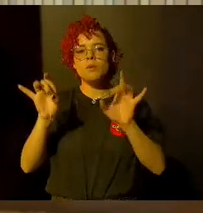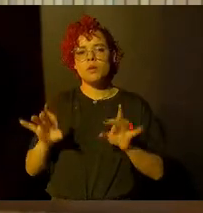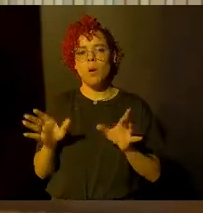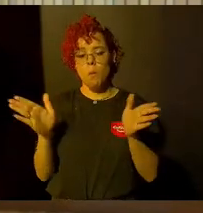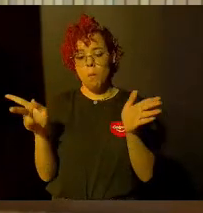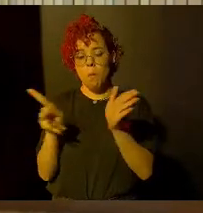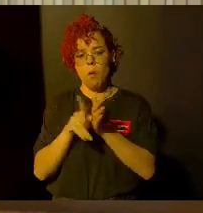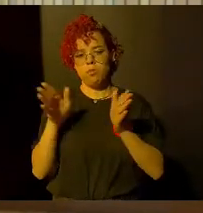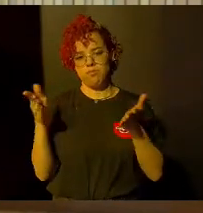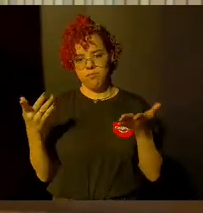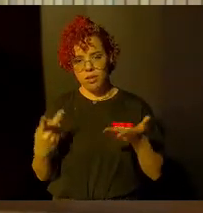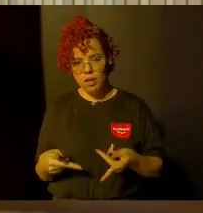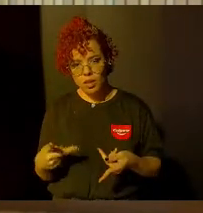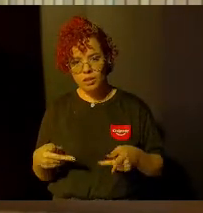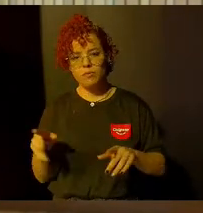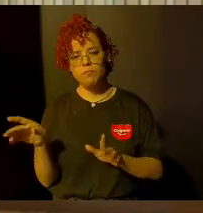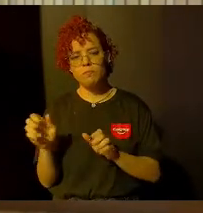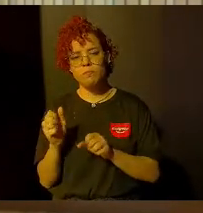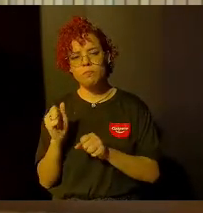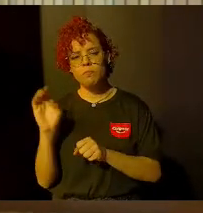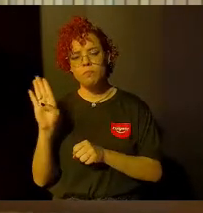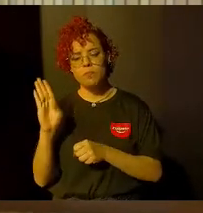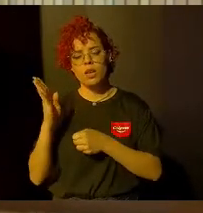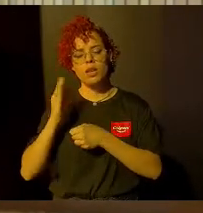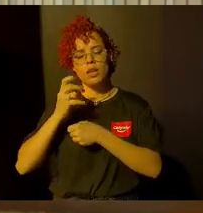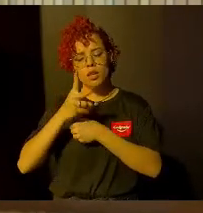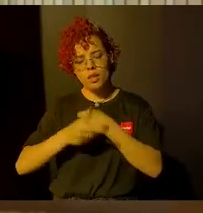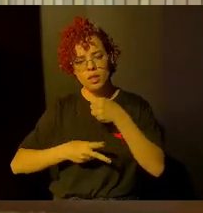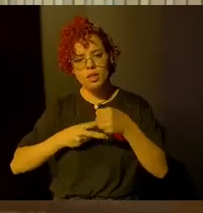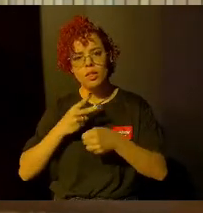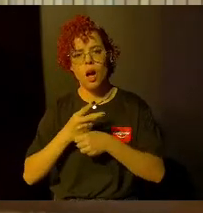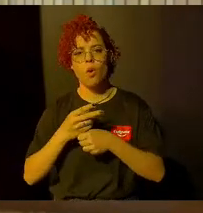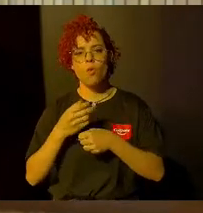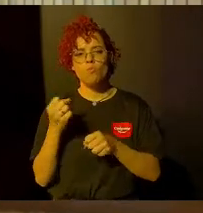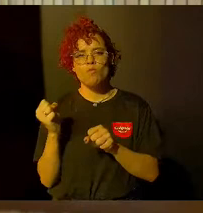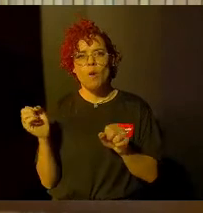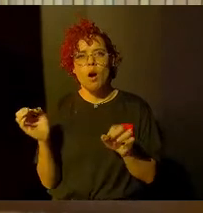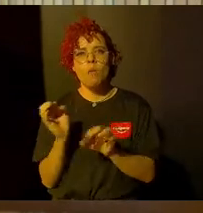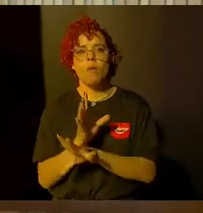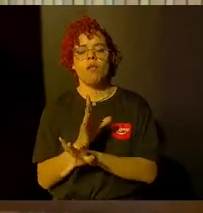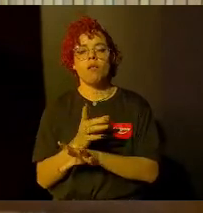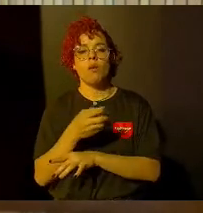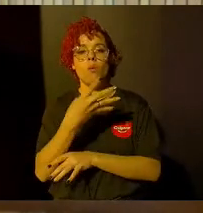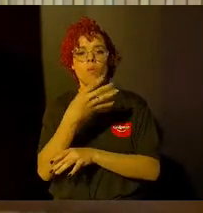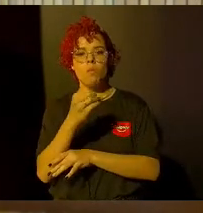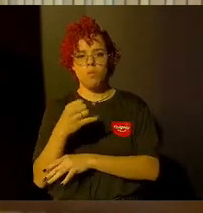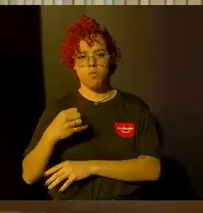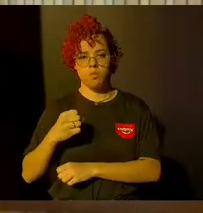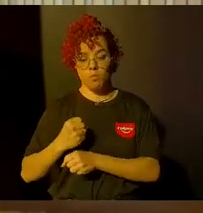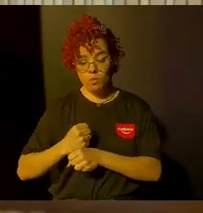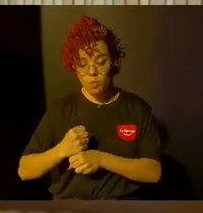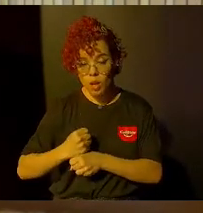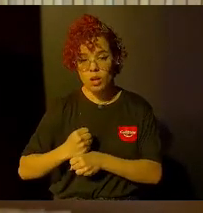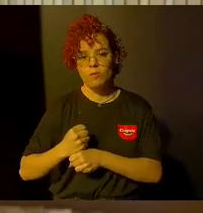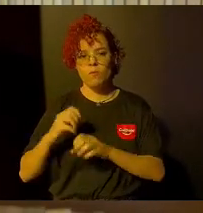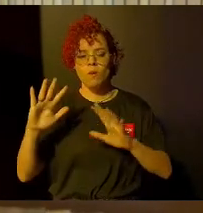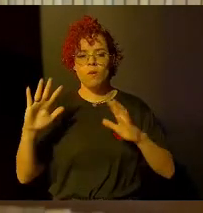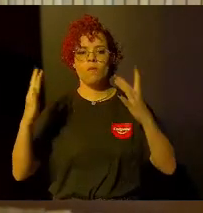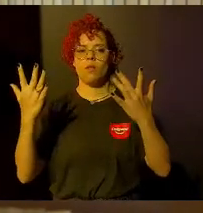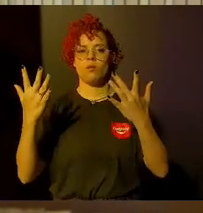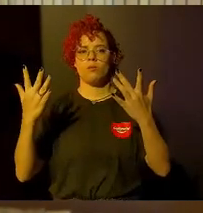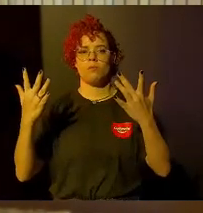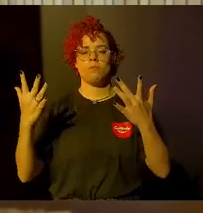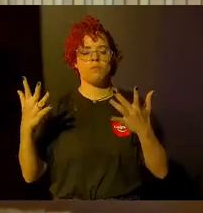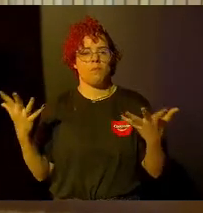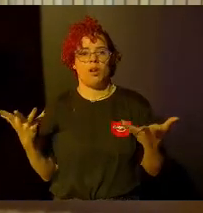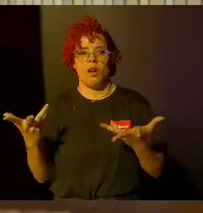10 dias 40 anos desse evento tão fundamental para a cidade e para cada